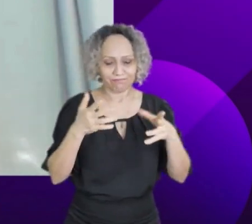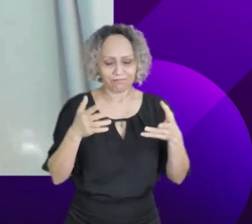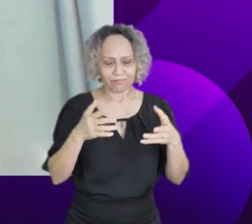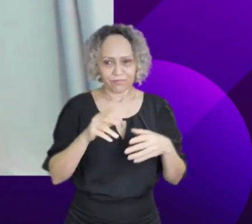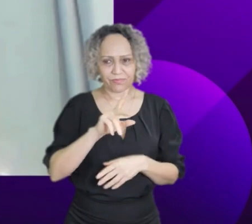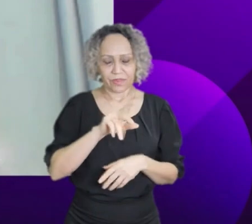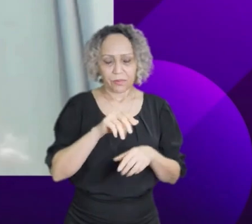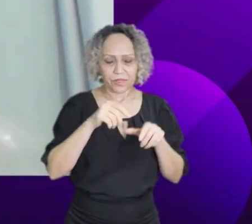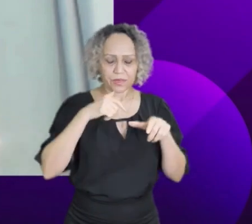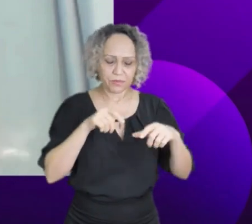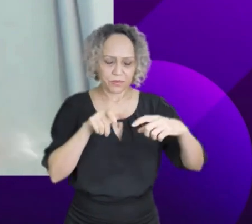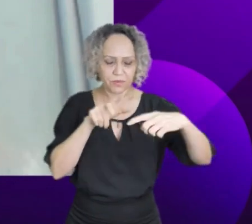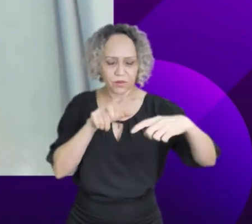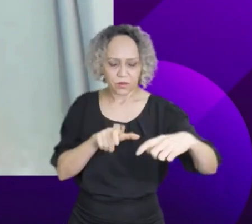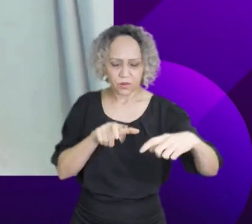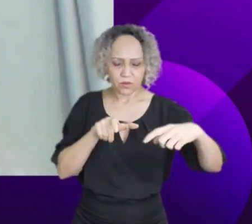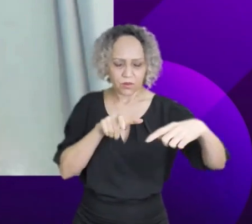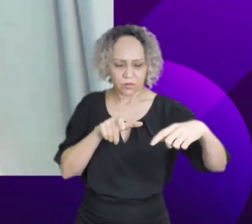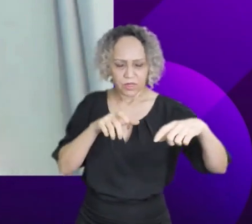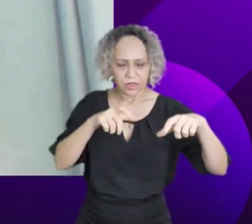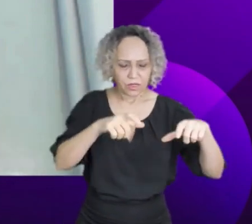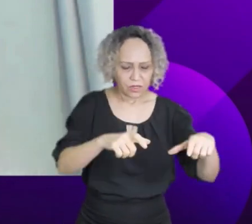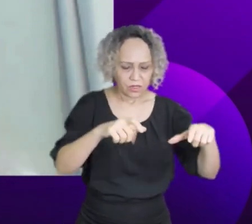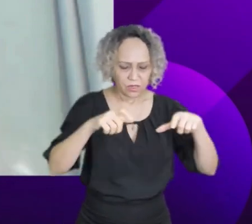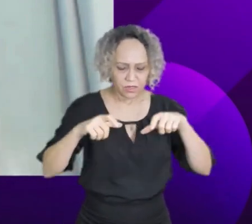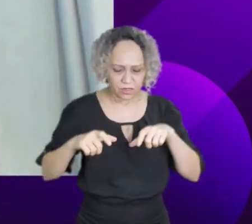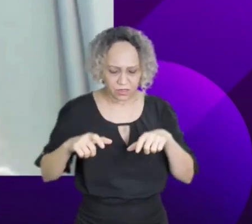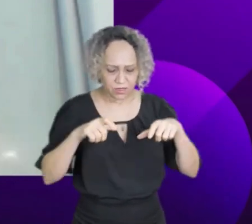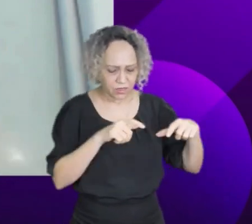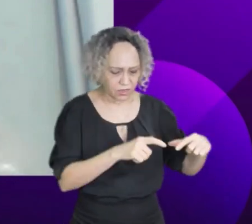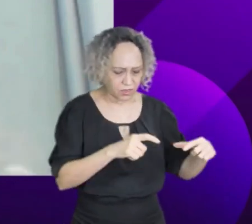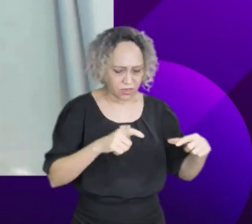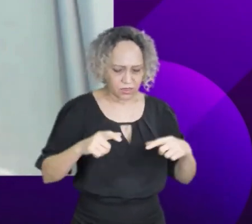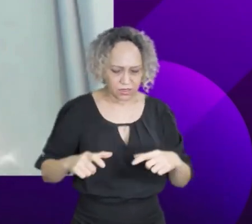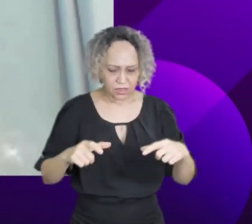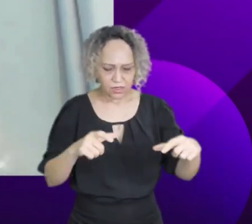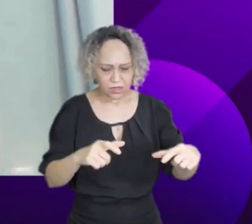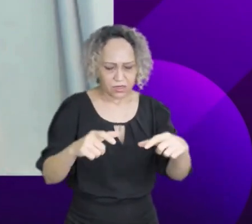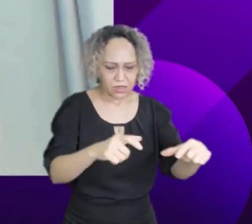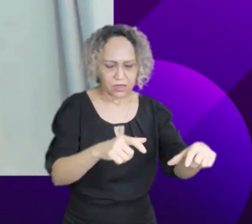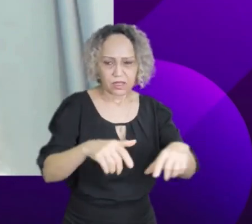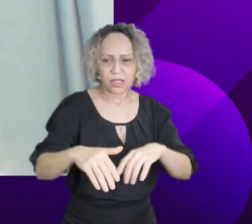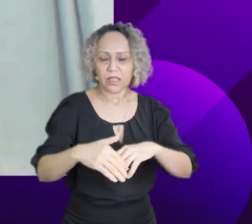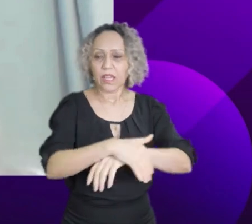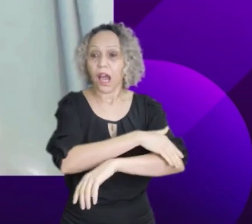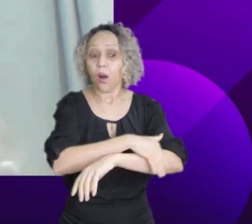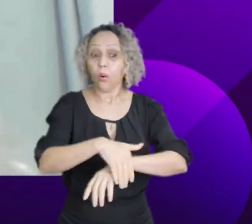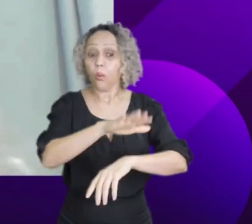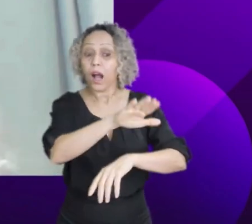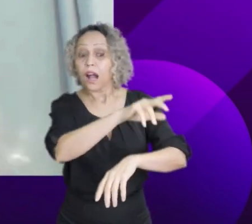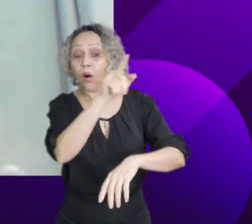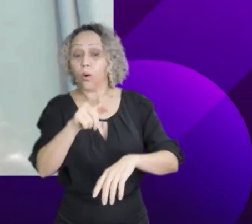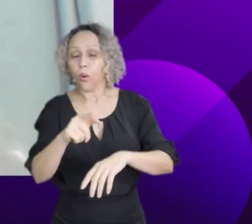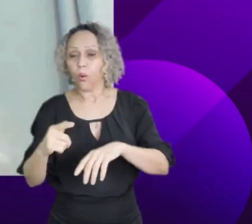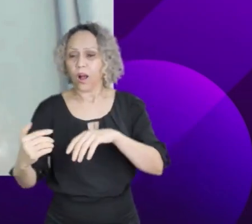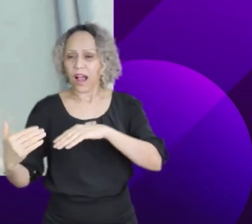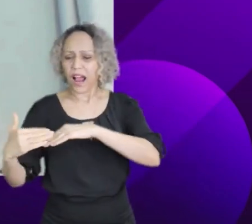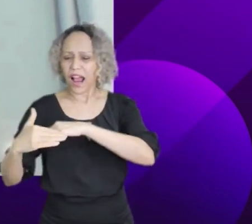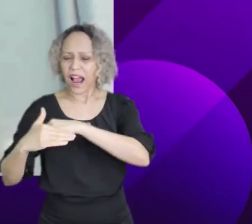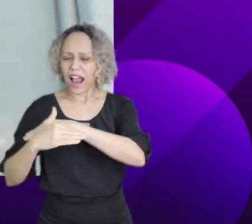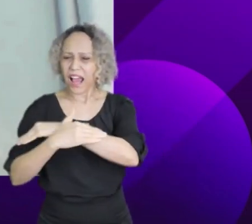Então, quanto maior esse risco, maior precisa ser essa separação entre os veículos